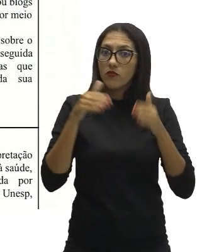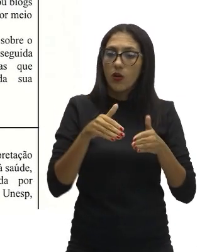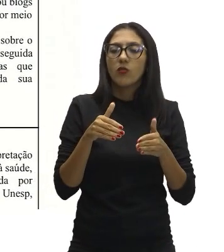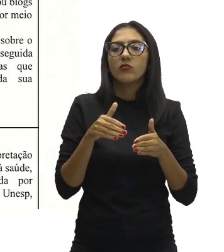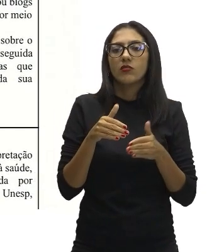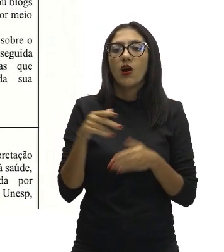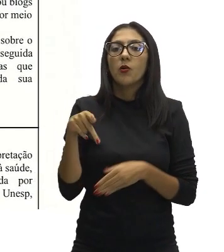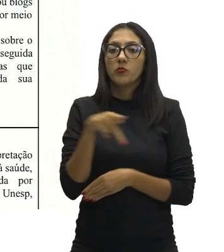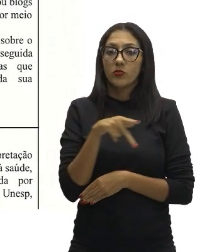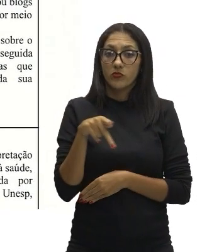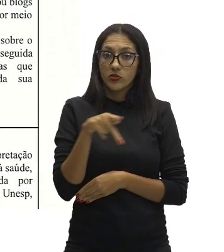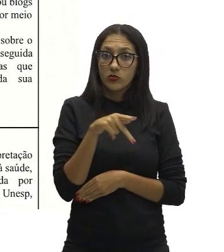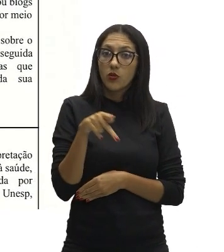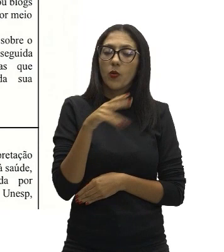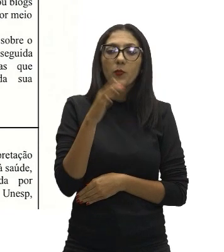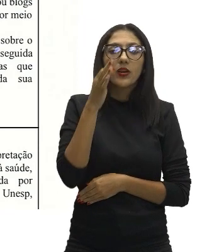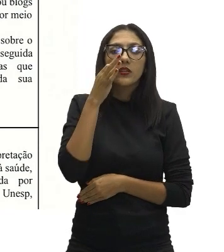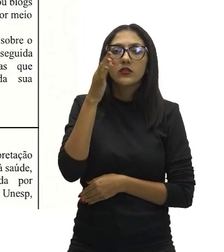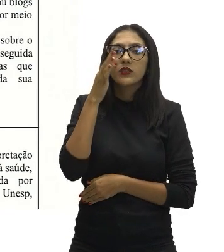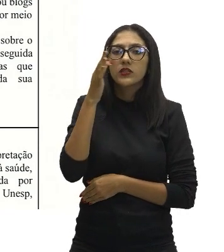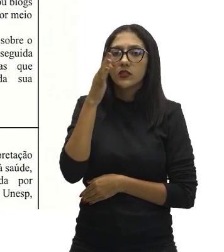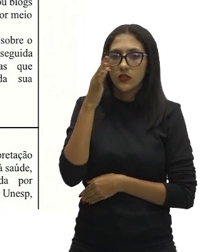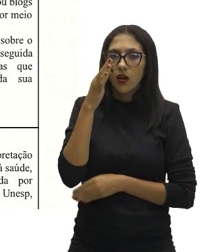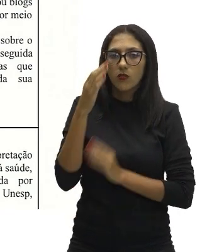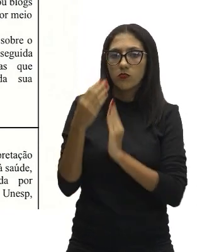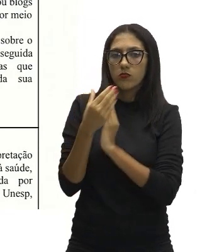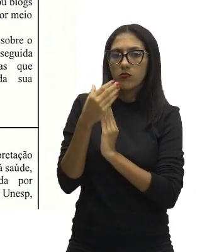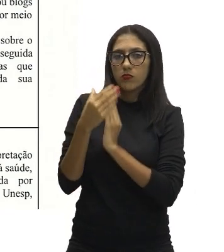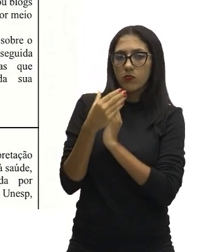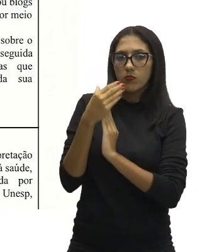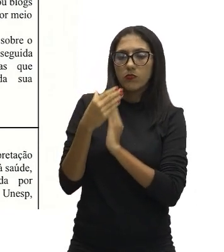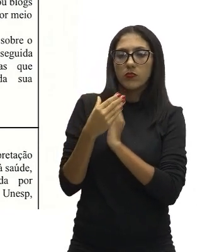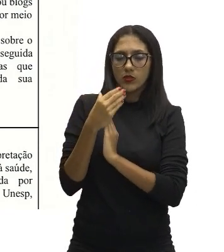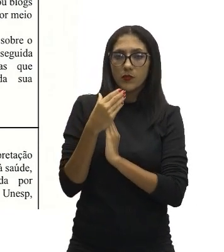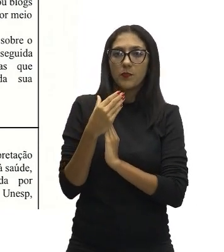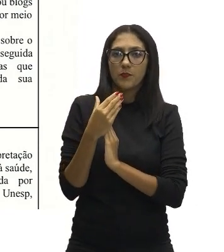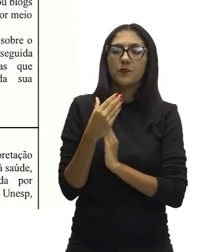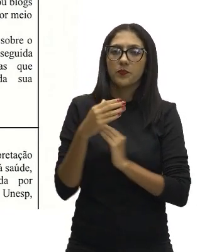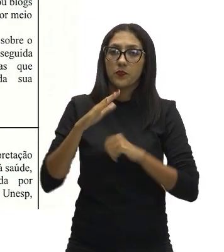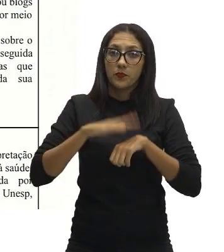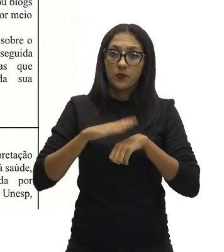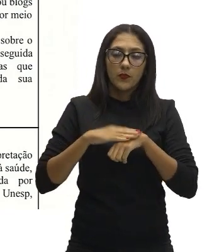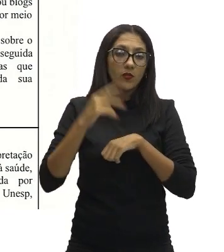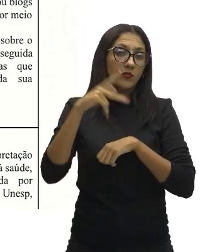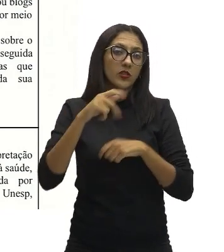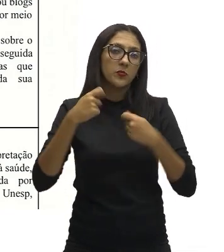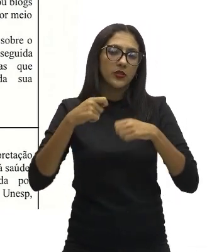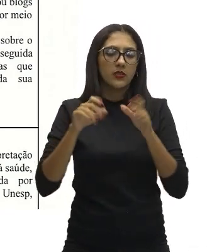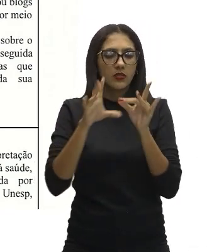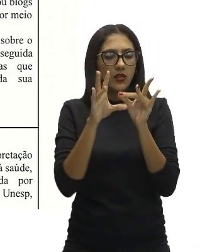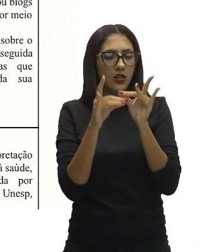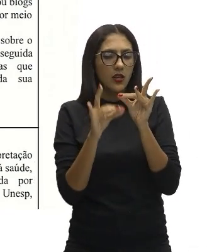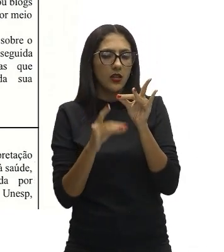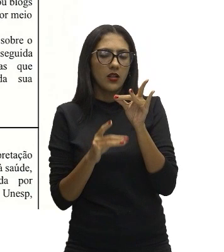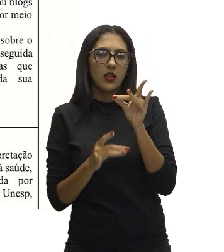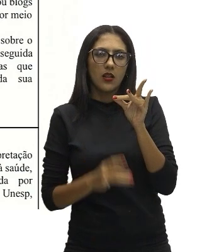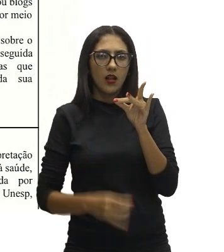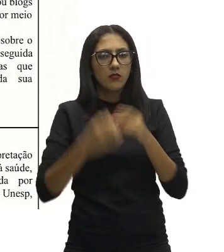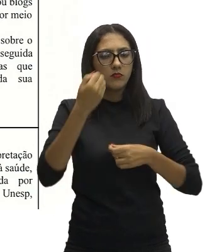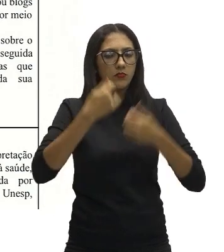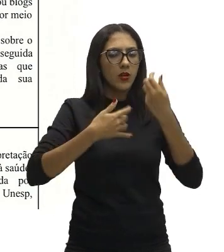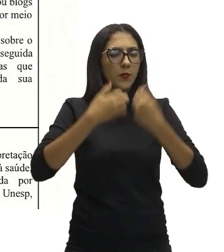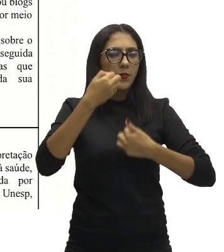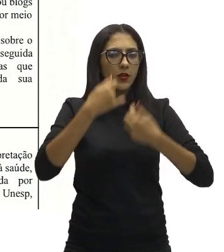né, presencial, que traz as nossas orientações didáticas, o professor antecipa, né, e detalha tudo aquilo que vai acontecer durante a